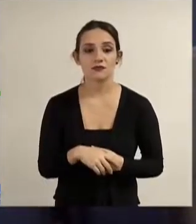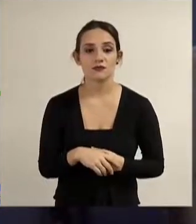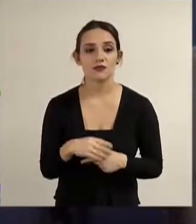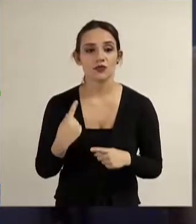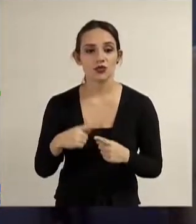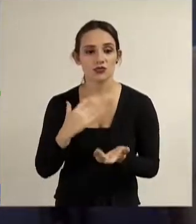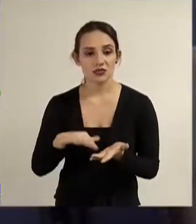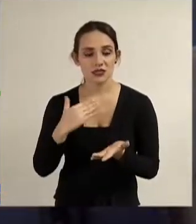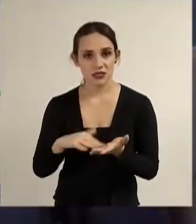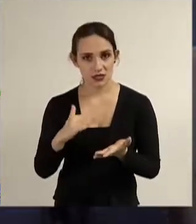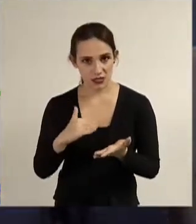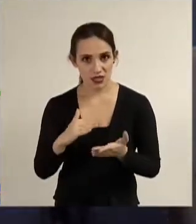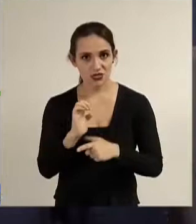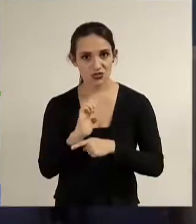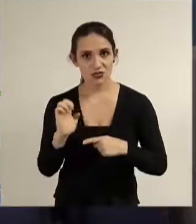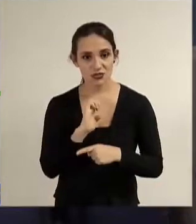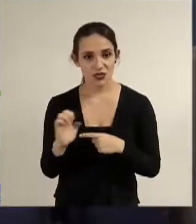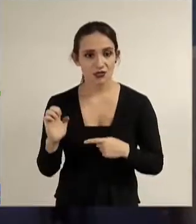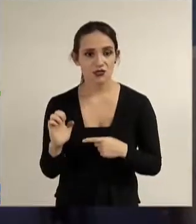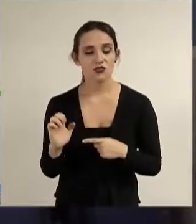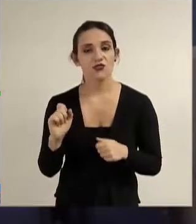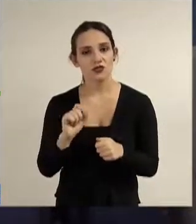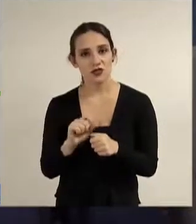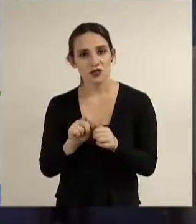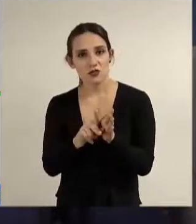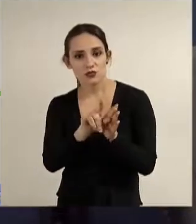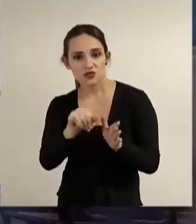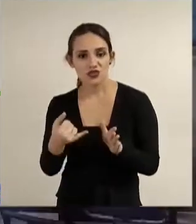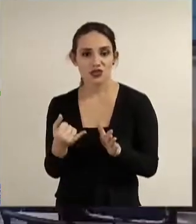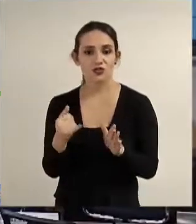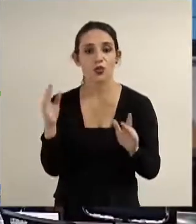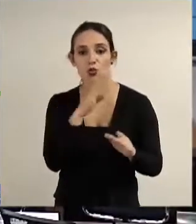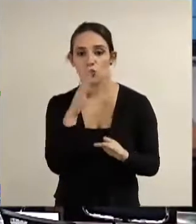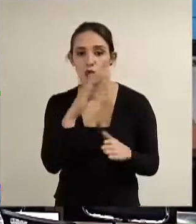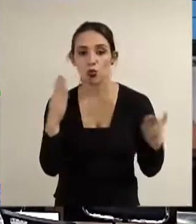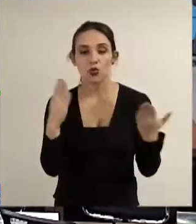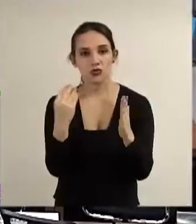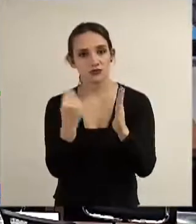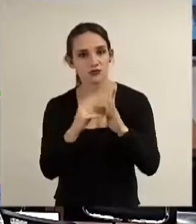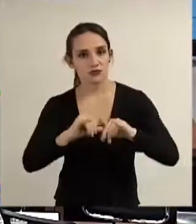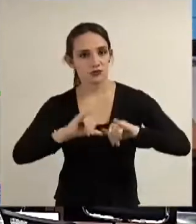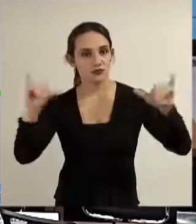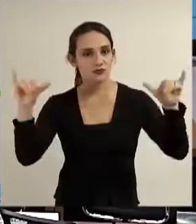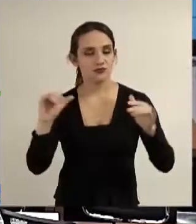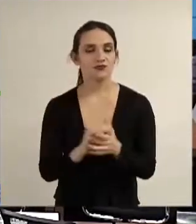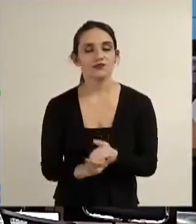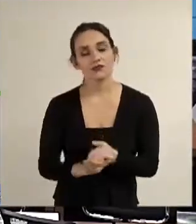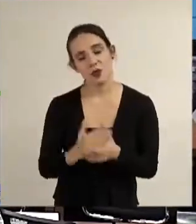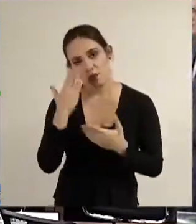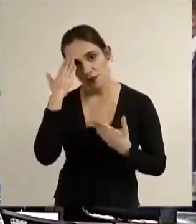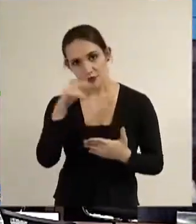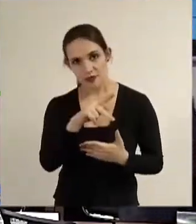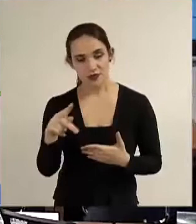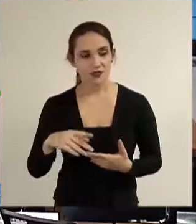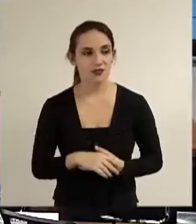secretário-geral estava reunido com a PGE para um plano emergencial, ele foi publicado no dia de hoje. Era isso, senhor presidente, muito obrigado.